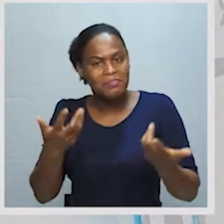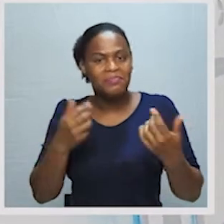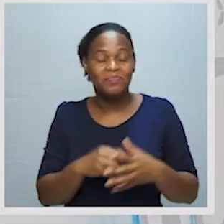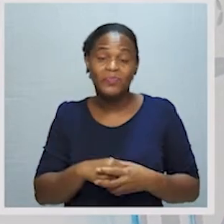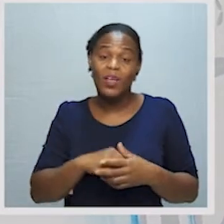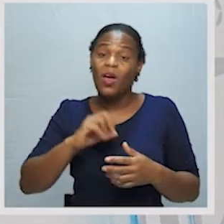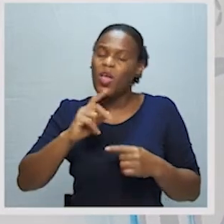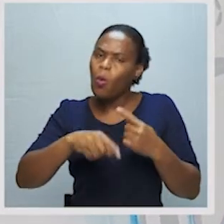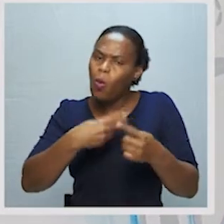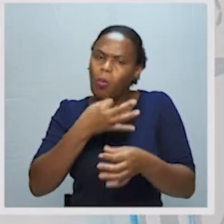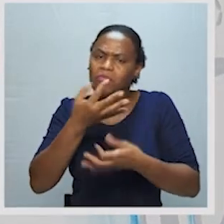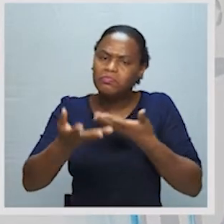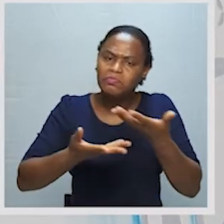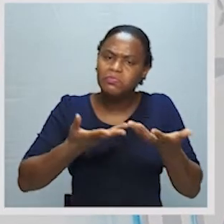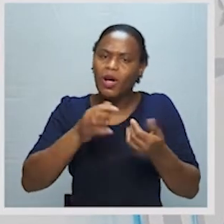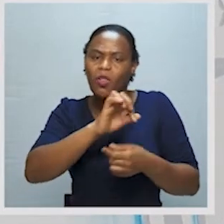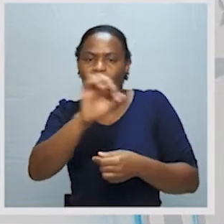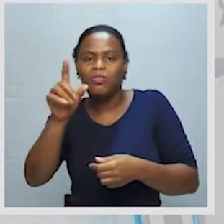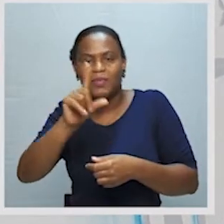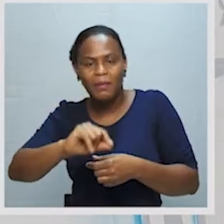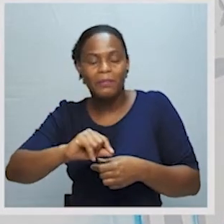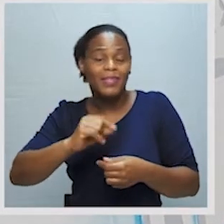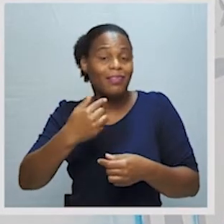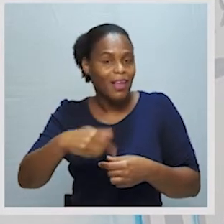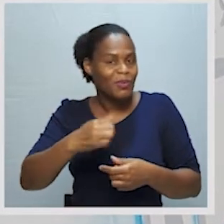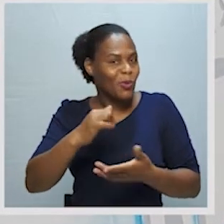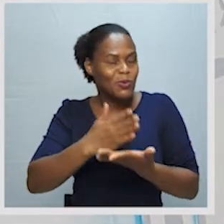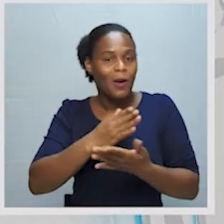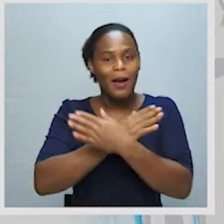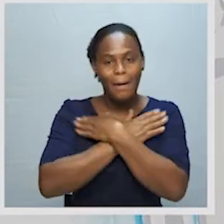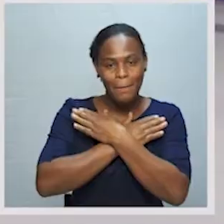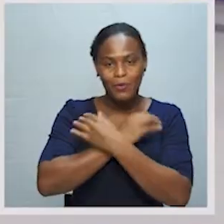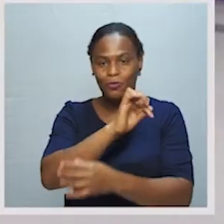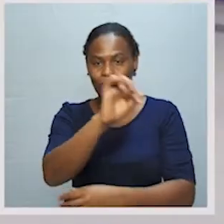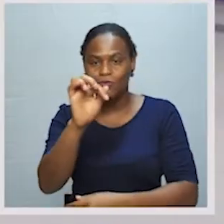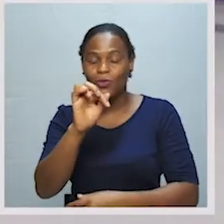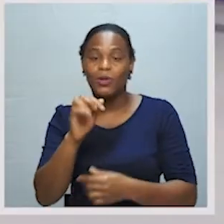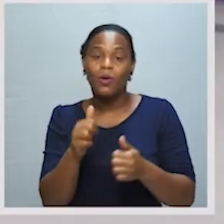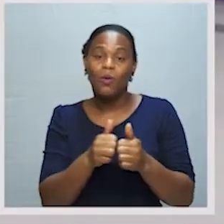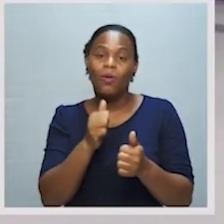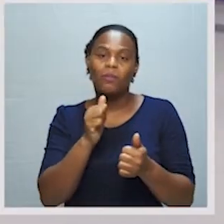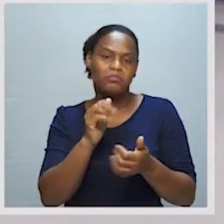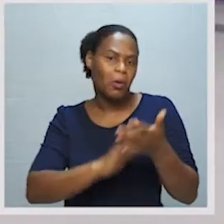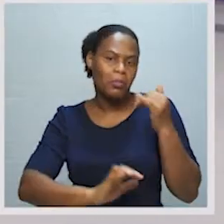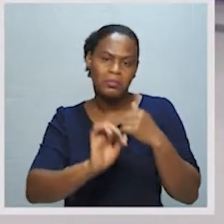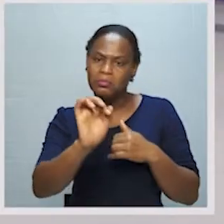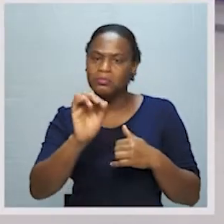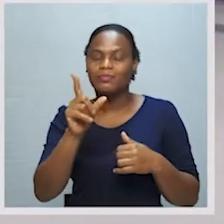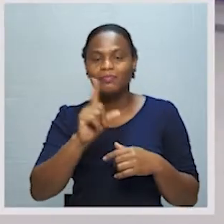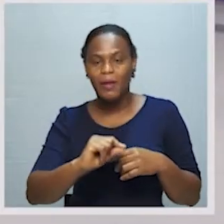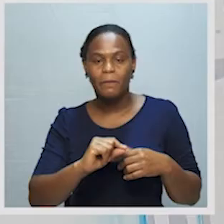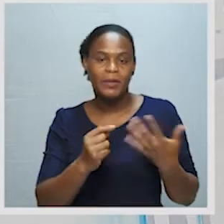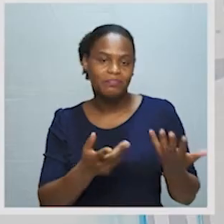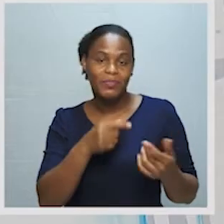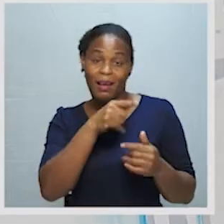bem e outras conversas que vocês também têm, não só com os vossos amigos, com os companheiros